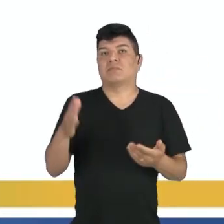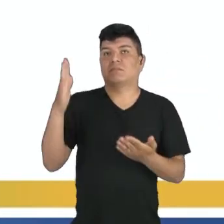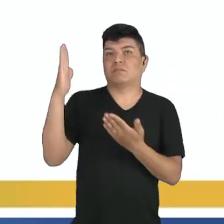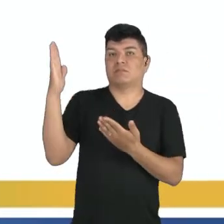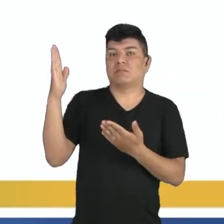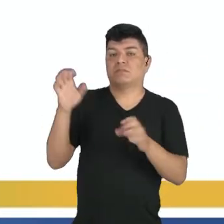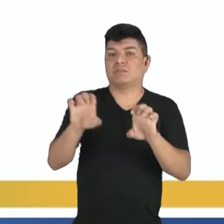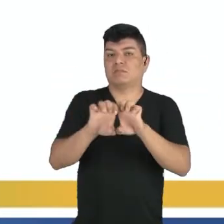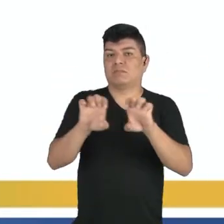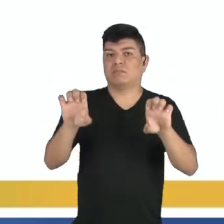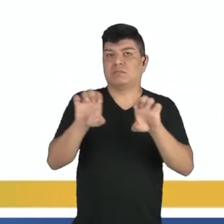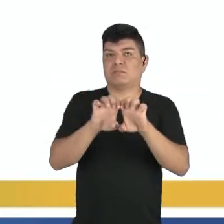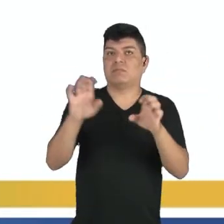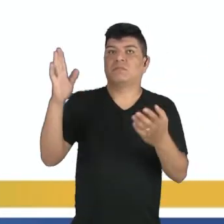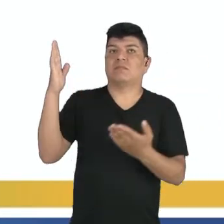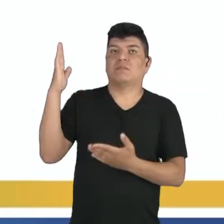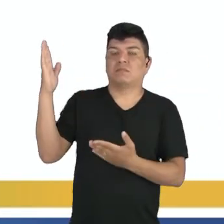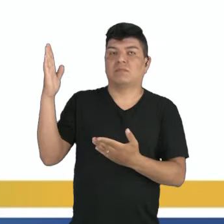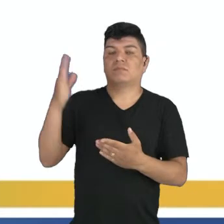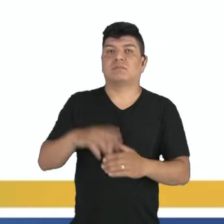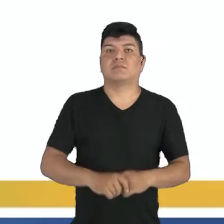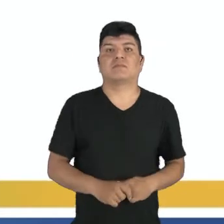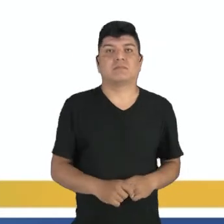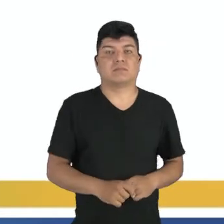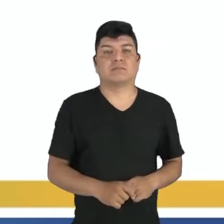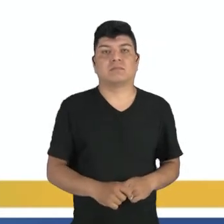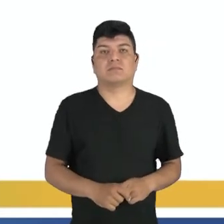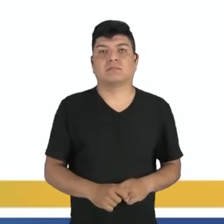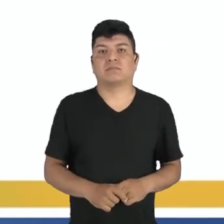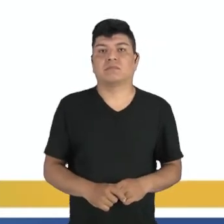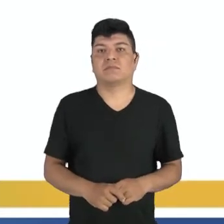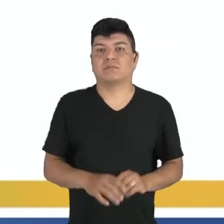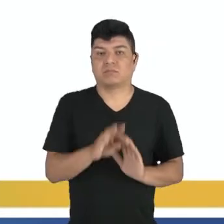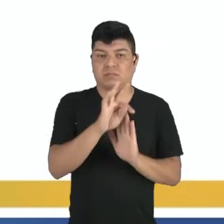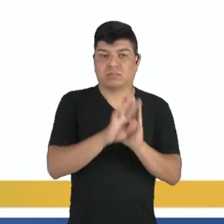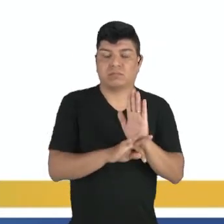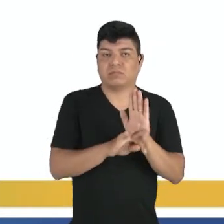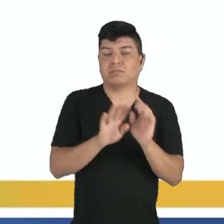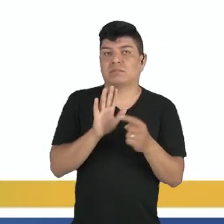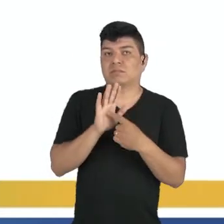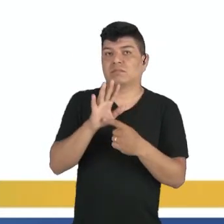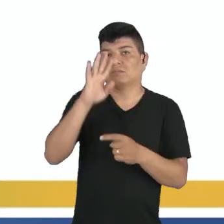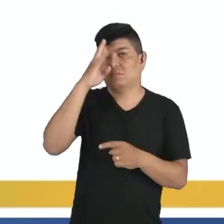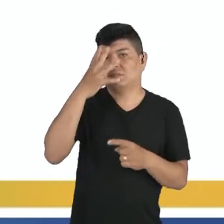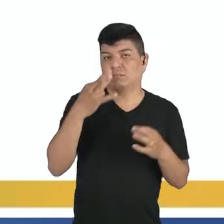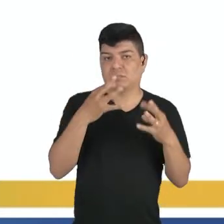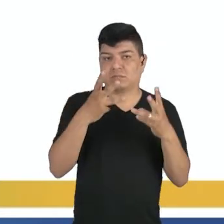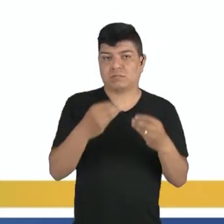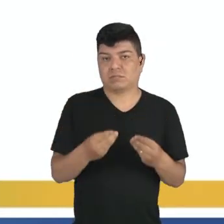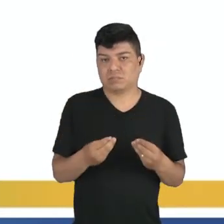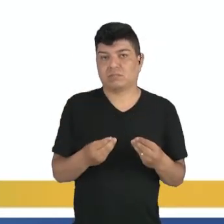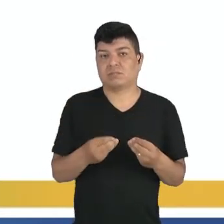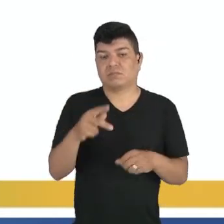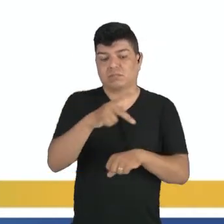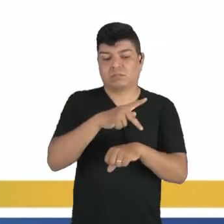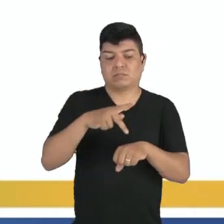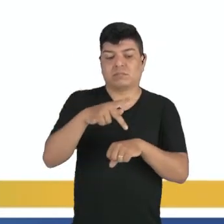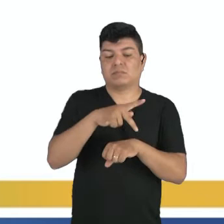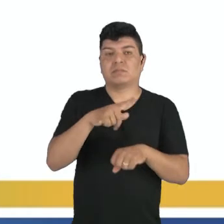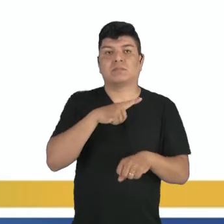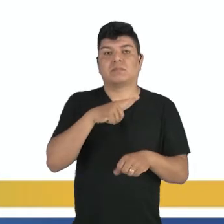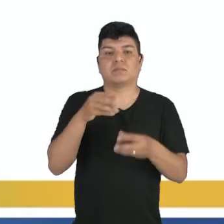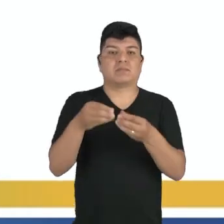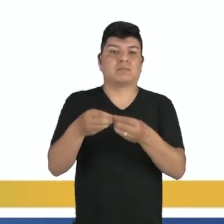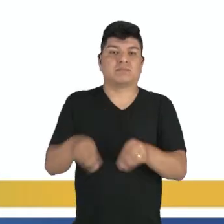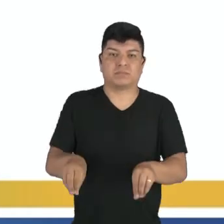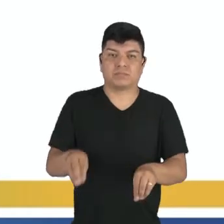formato de estrutura de piramide desse formato ex E aí eu te gente vai colocar aqui o resultado de tudo isso é que o país vai